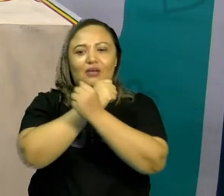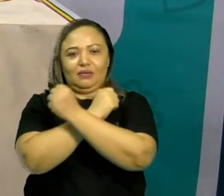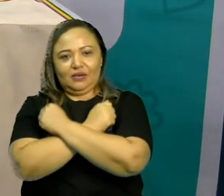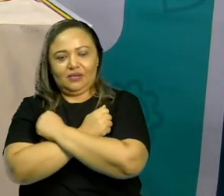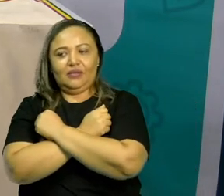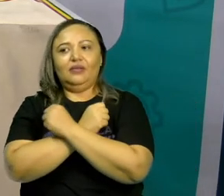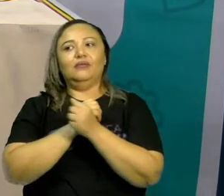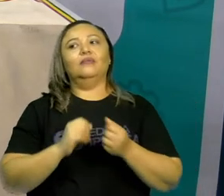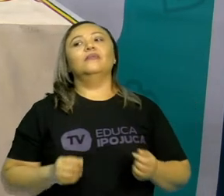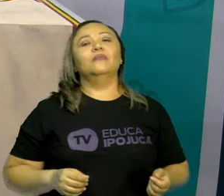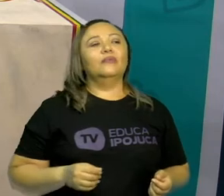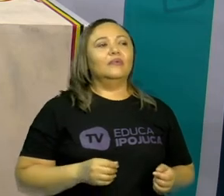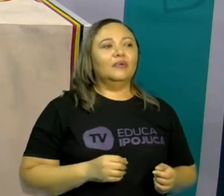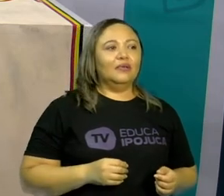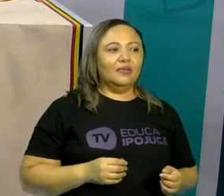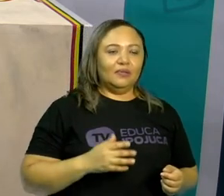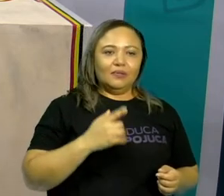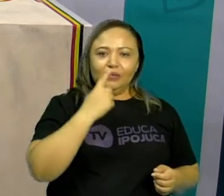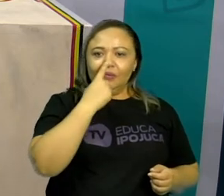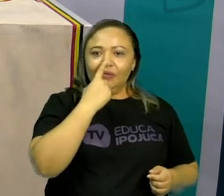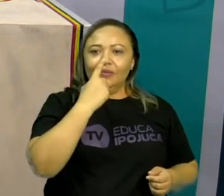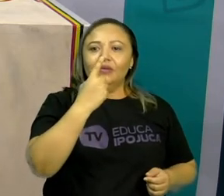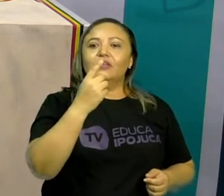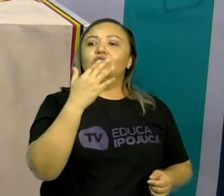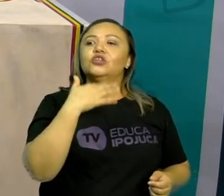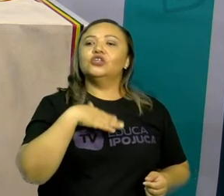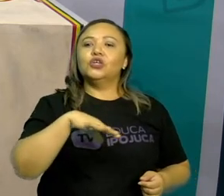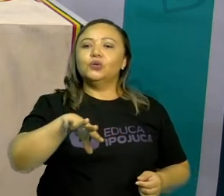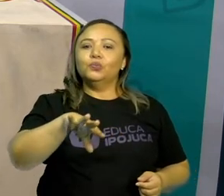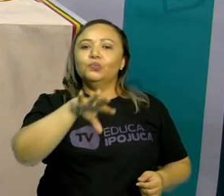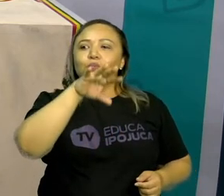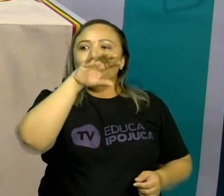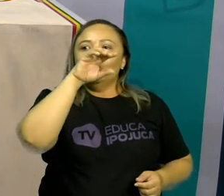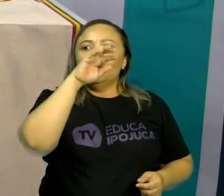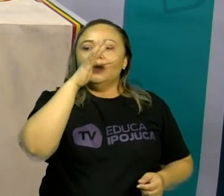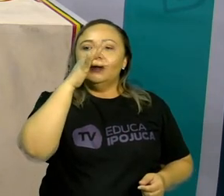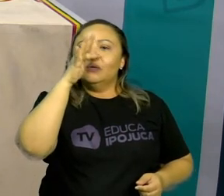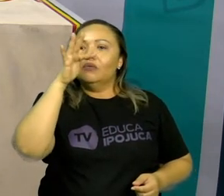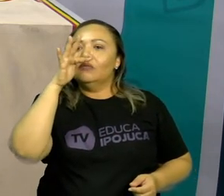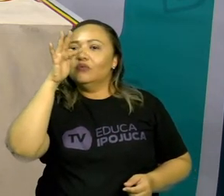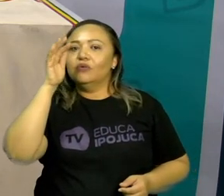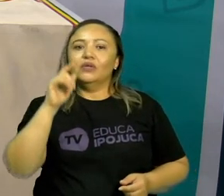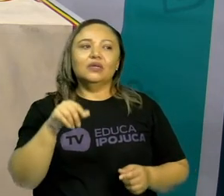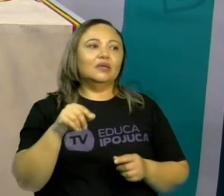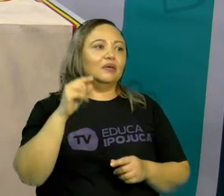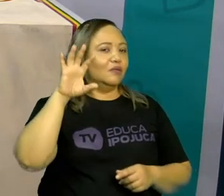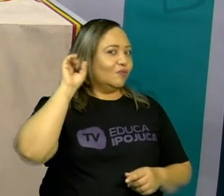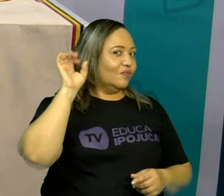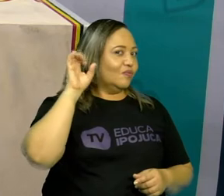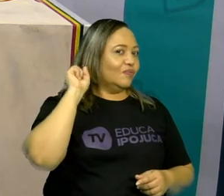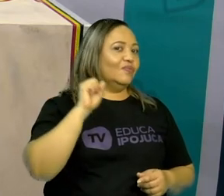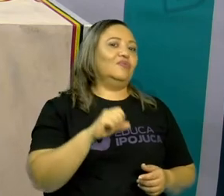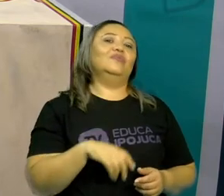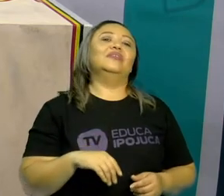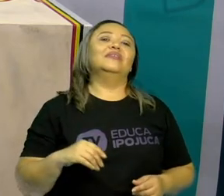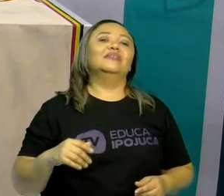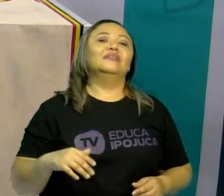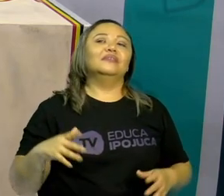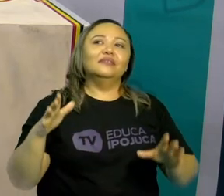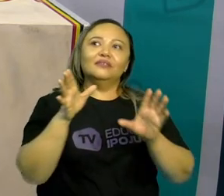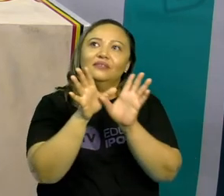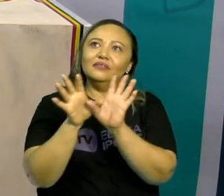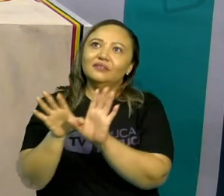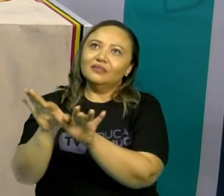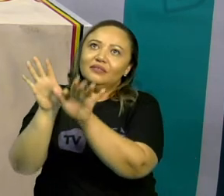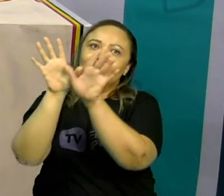abraço bem caloroso simprinho o cheiro das flores e também ouviu o som